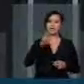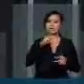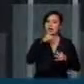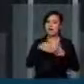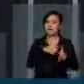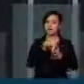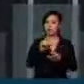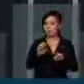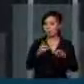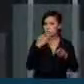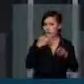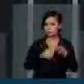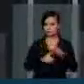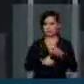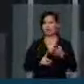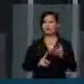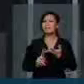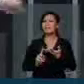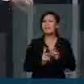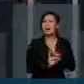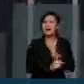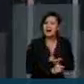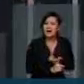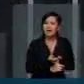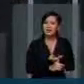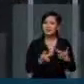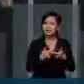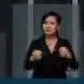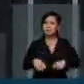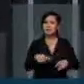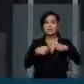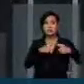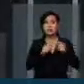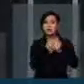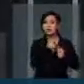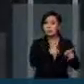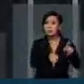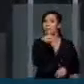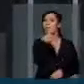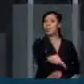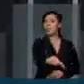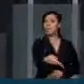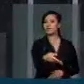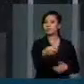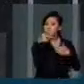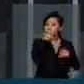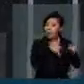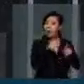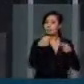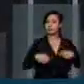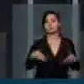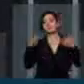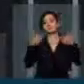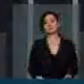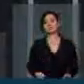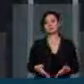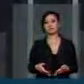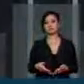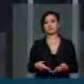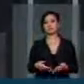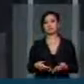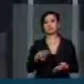interesse nacional. Leilões do petróleo, devia estar discutindo aqui no pré-sal, isso sim, isso é tema para plebiscito,